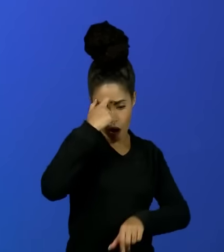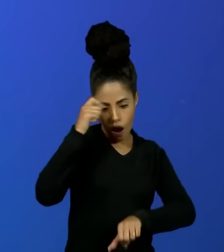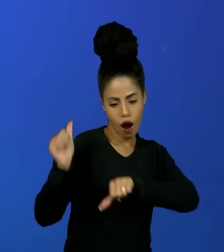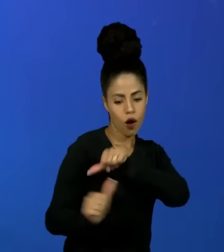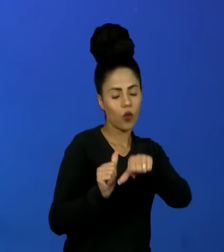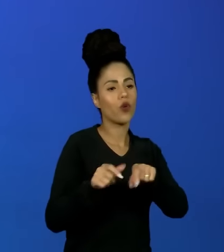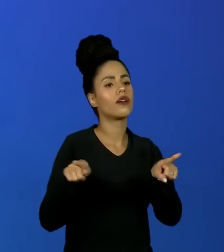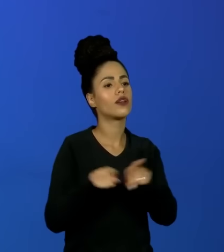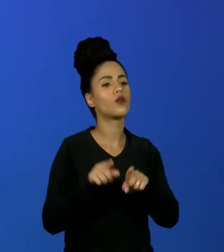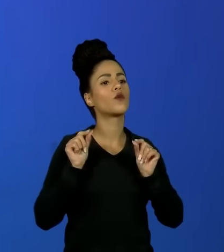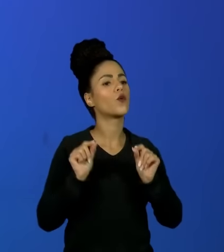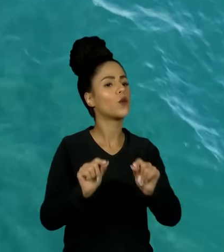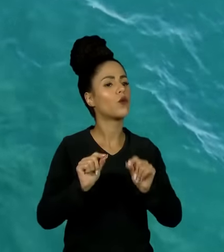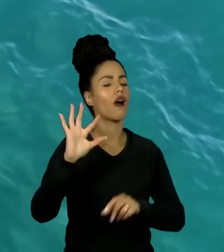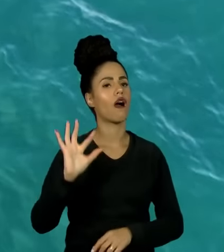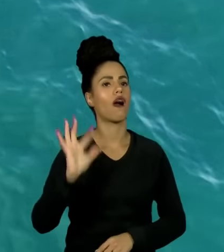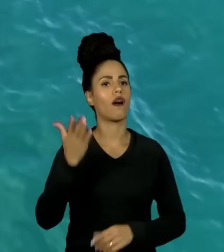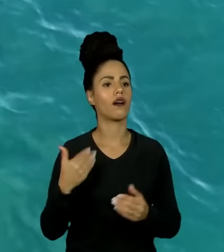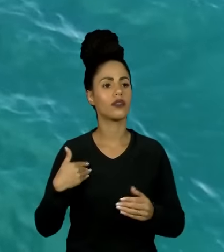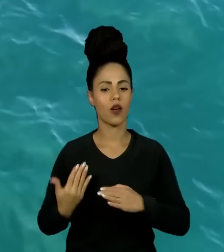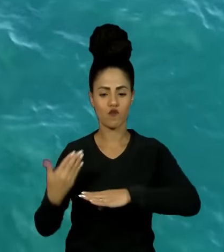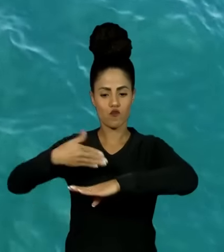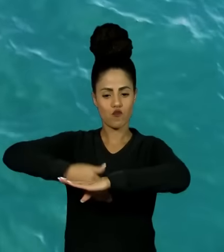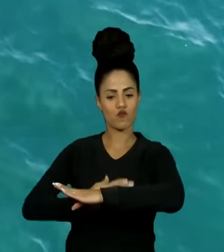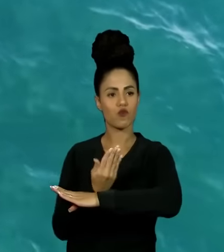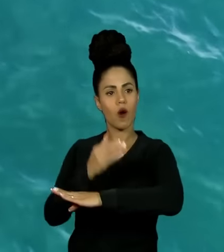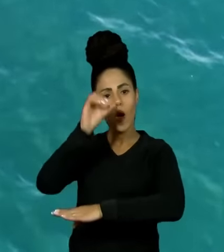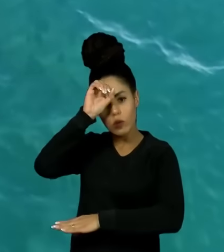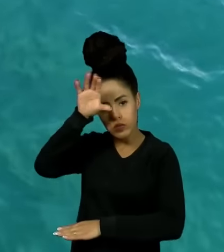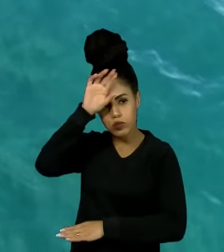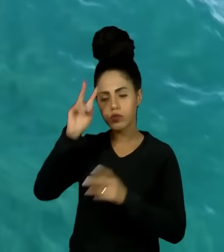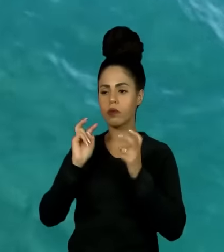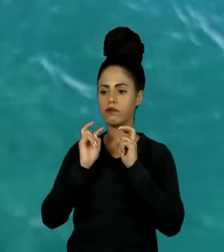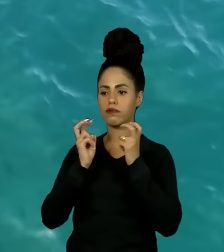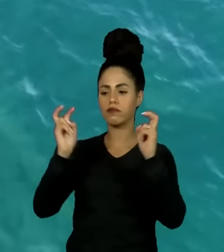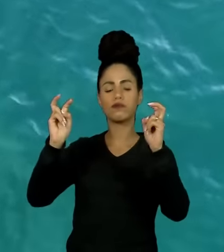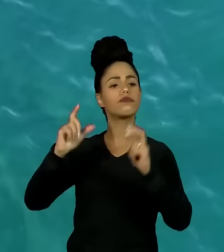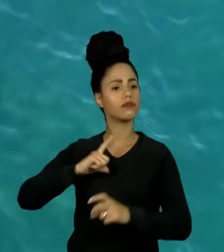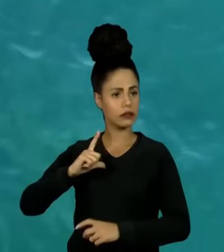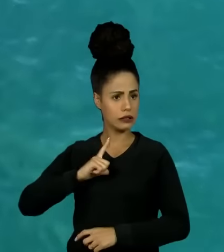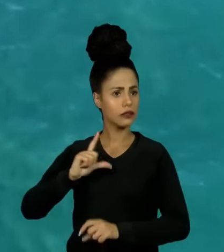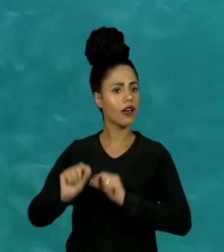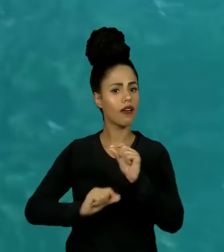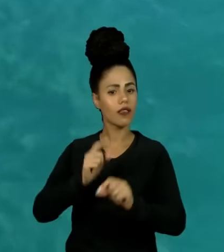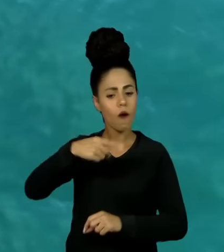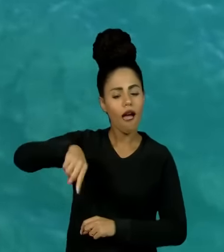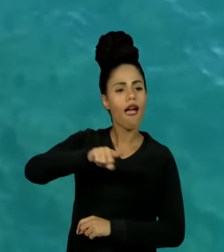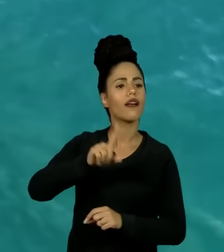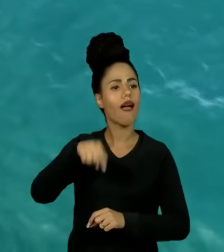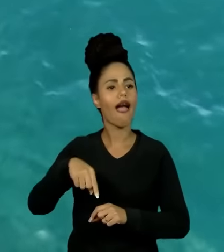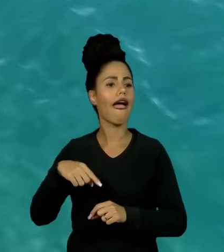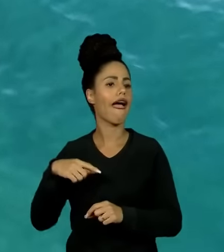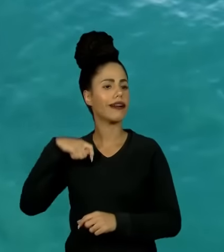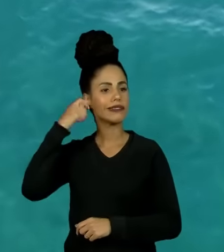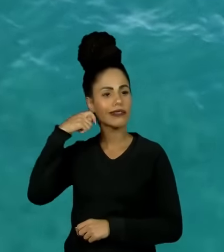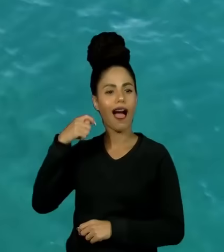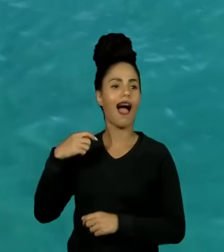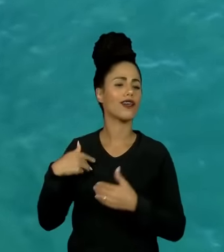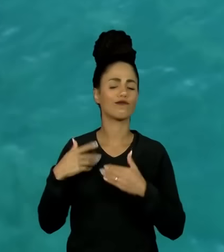mais mágico de tudo isso é que baleias e golfinhos emitem sons de todas as naturezas. Então eles são atores e